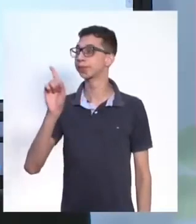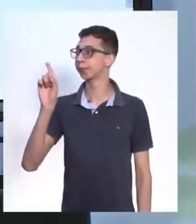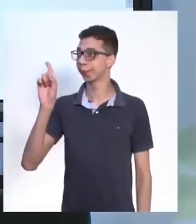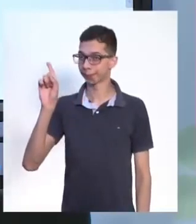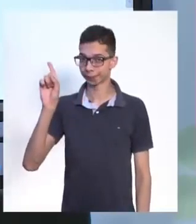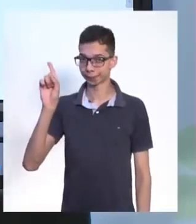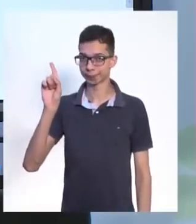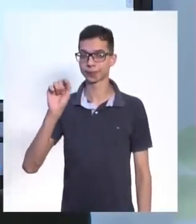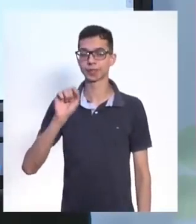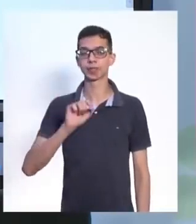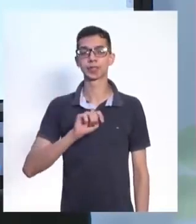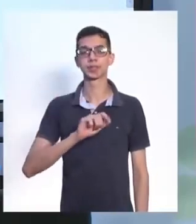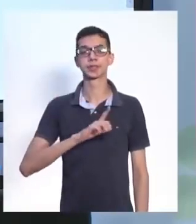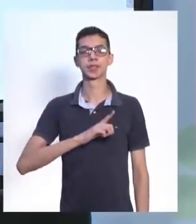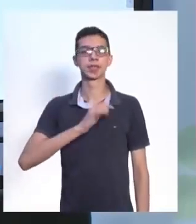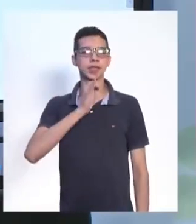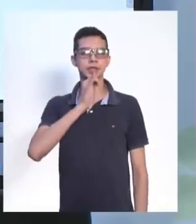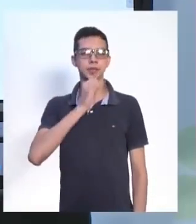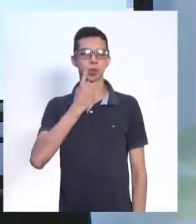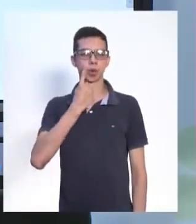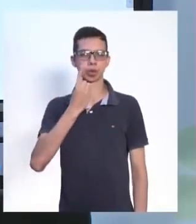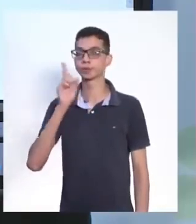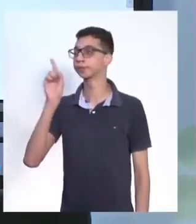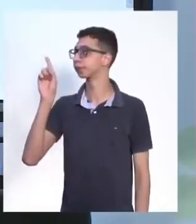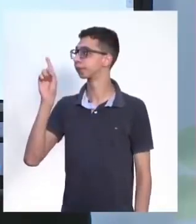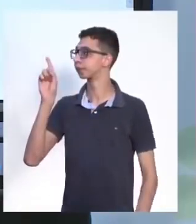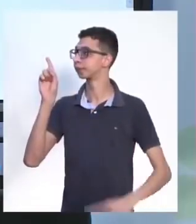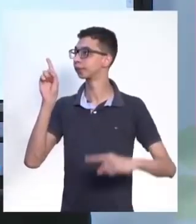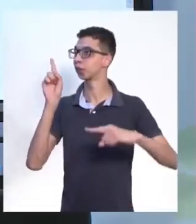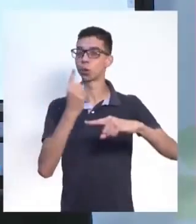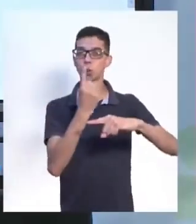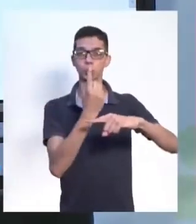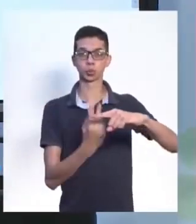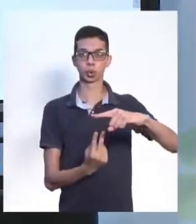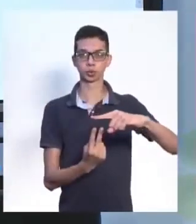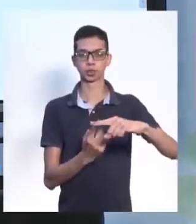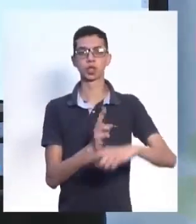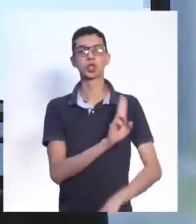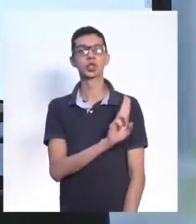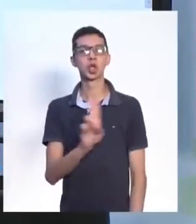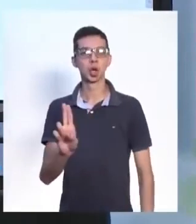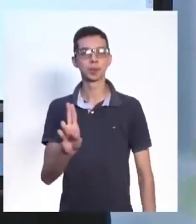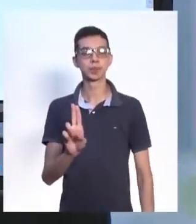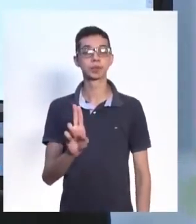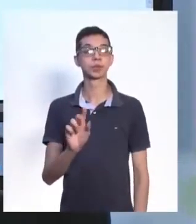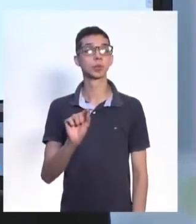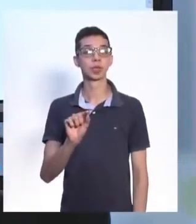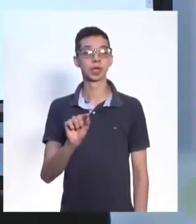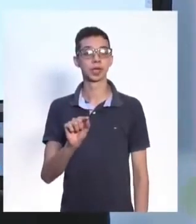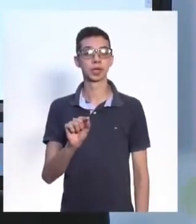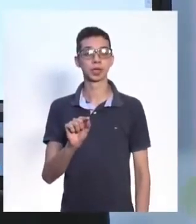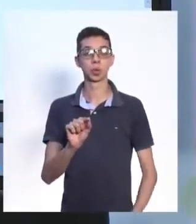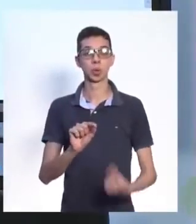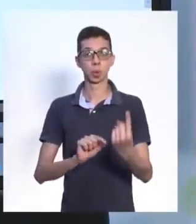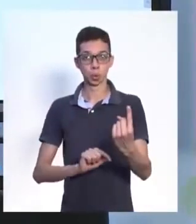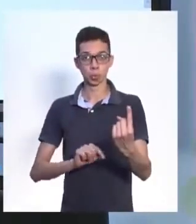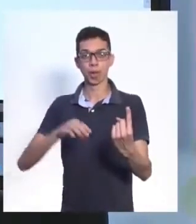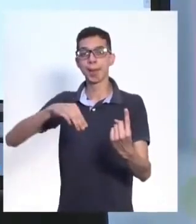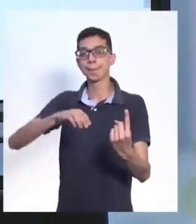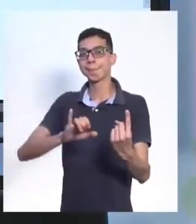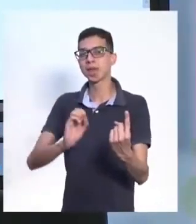tenho, por exemplo, 1 sobre 2. Então, eu tenho 1 meio aqui, né? Então, eu tenho um valor numérico que é